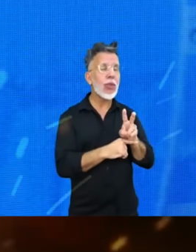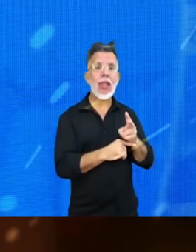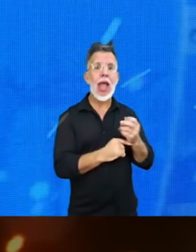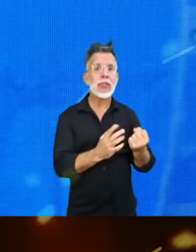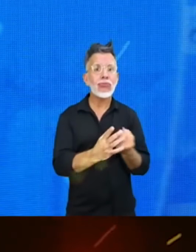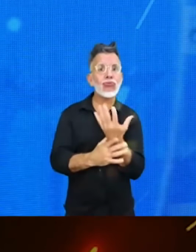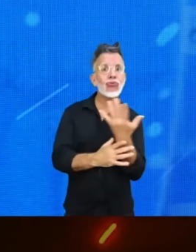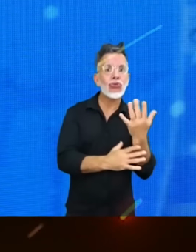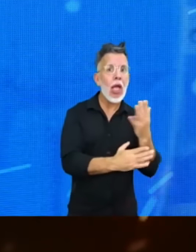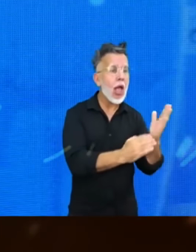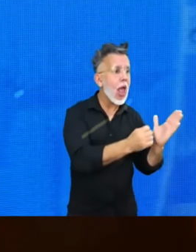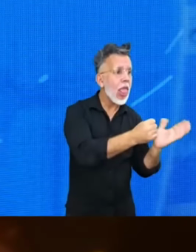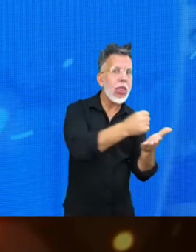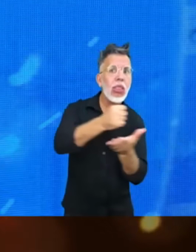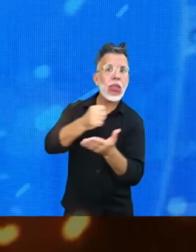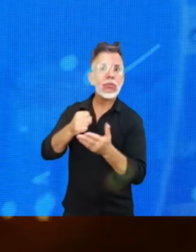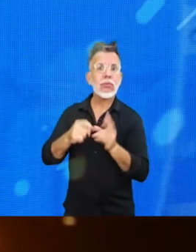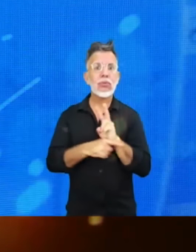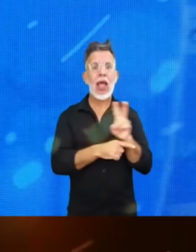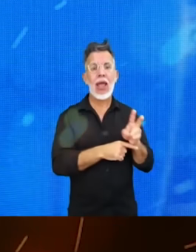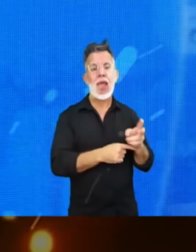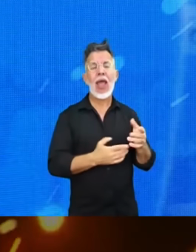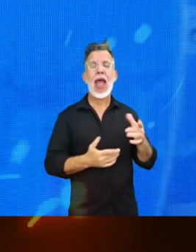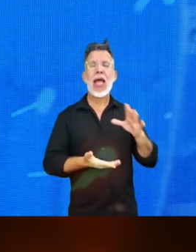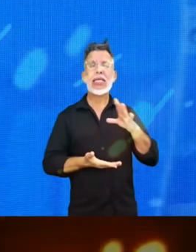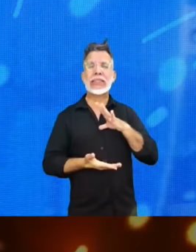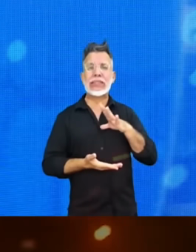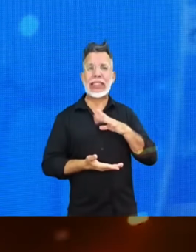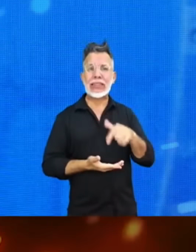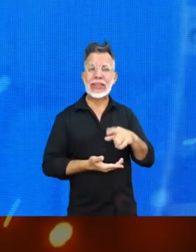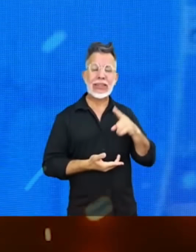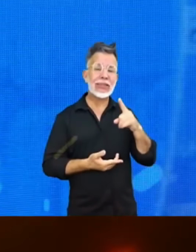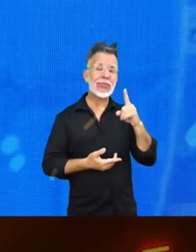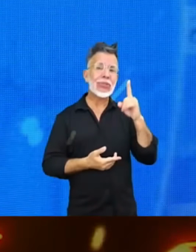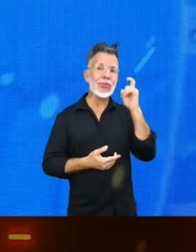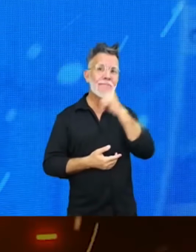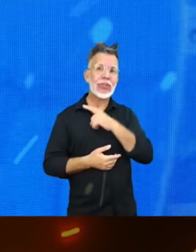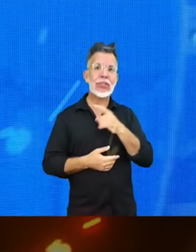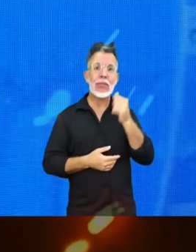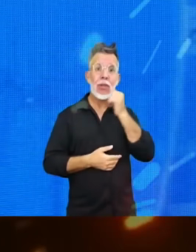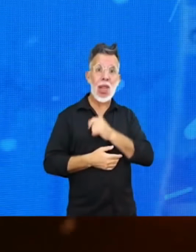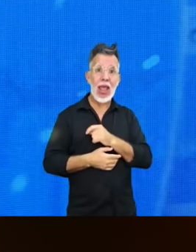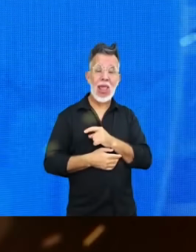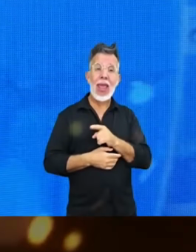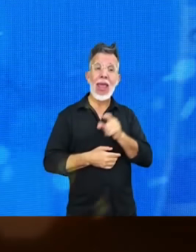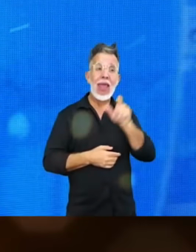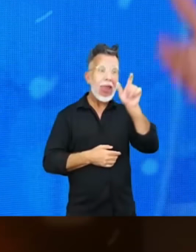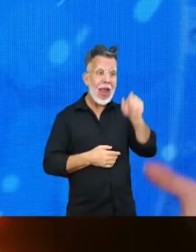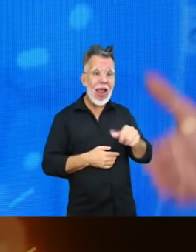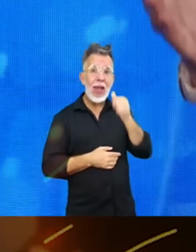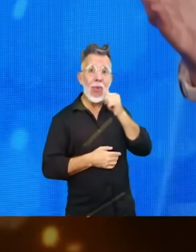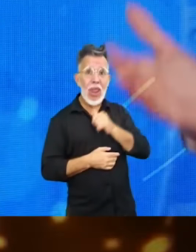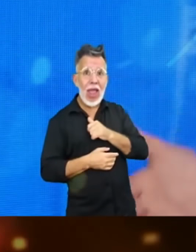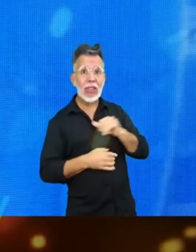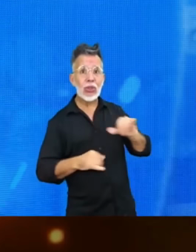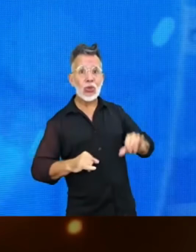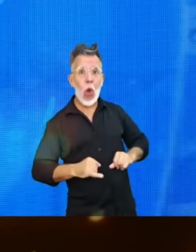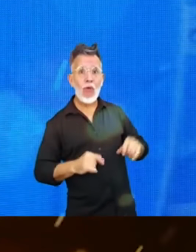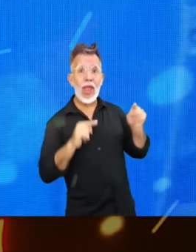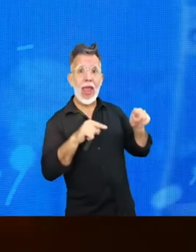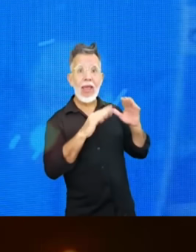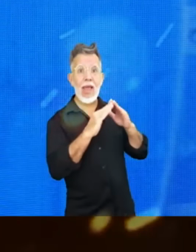cidade tá muito insegura PR as mulheres e aquela mulher que sofre violência em casa é a gente saber que a violência física começa com uma